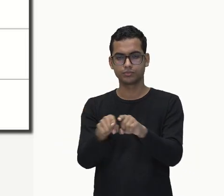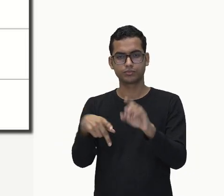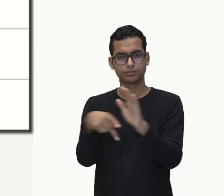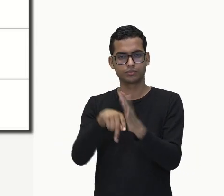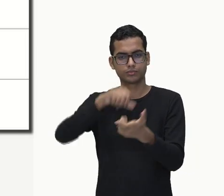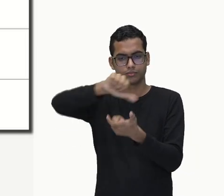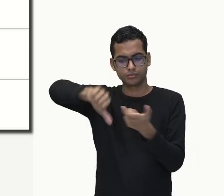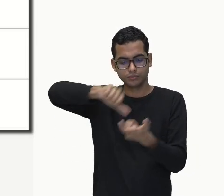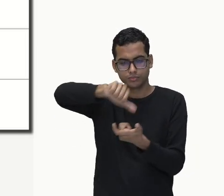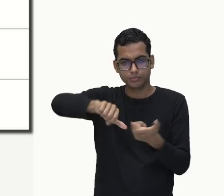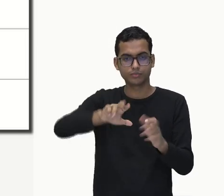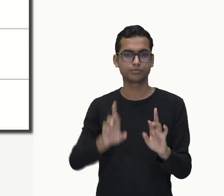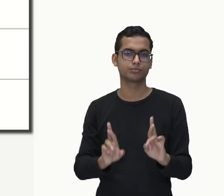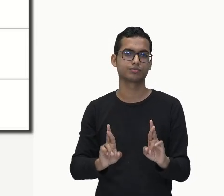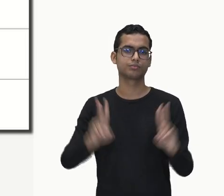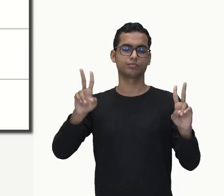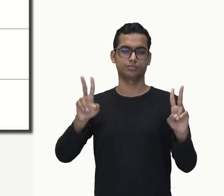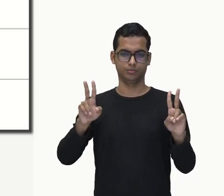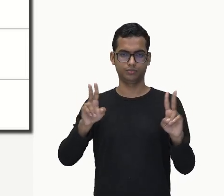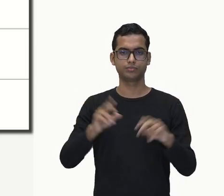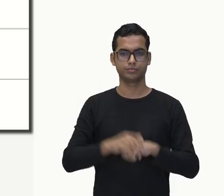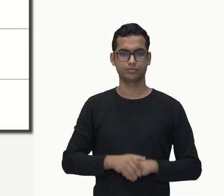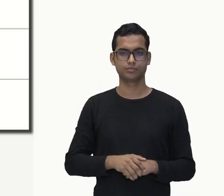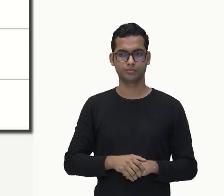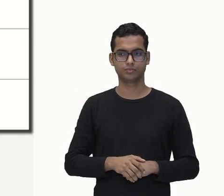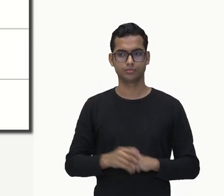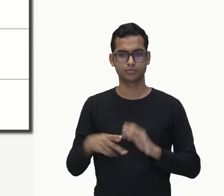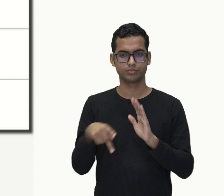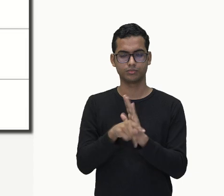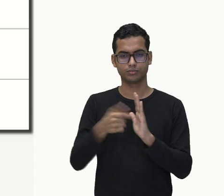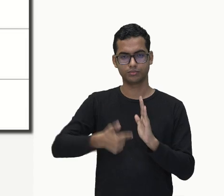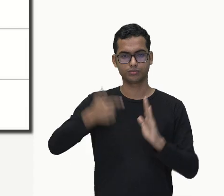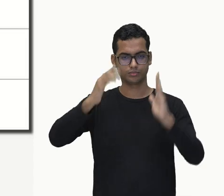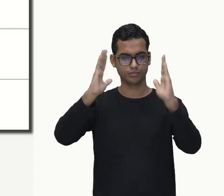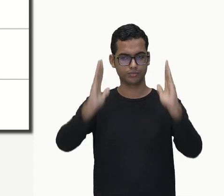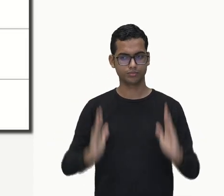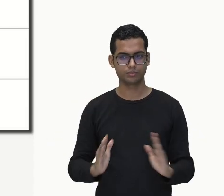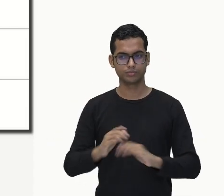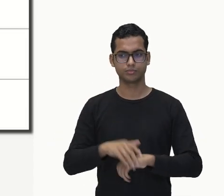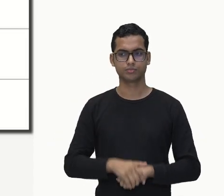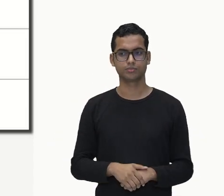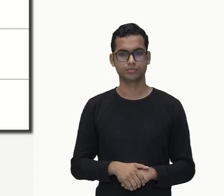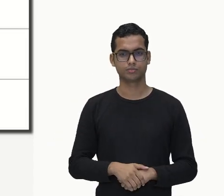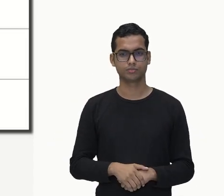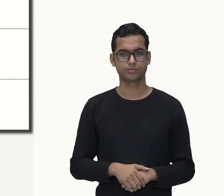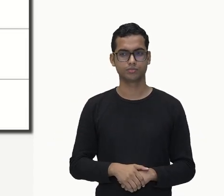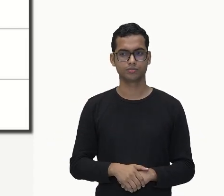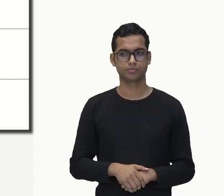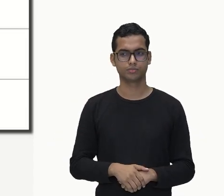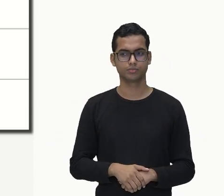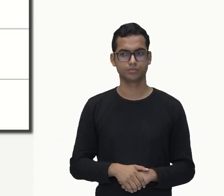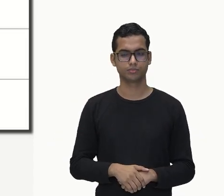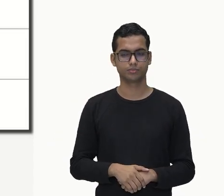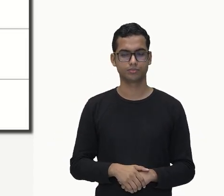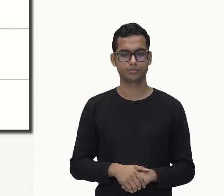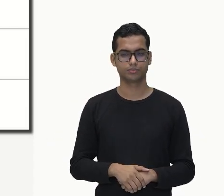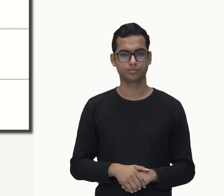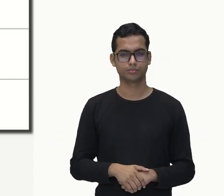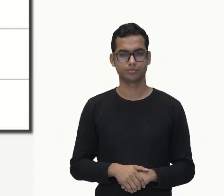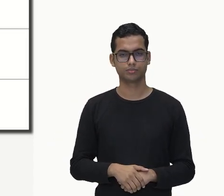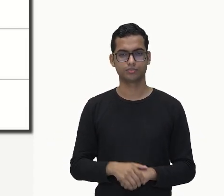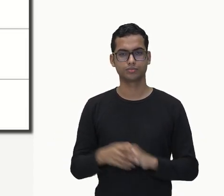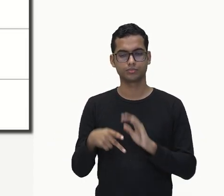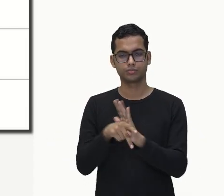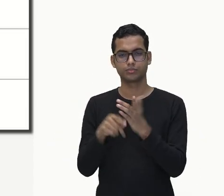conjugação é diferenciada dos verbos da segunda terminação. Só por causa disso. Aí o ia, ele está lá com acento sem